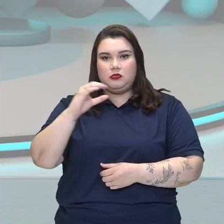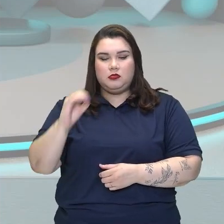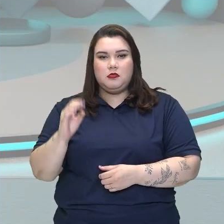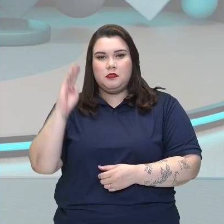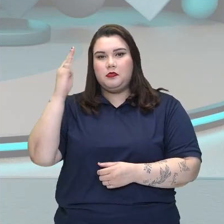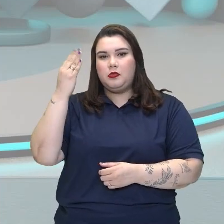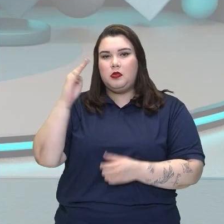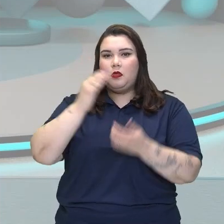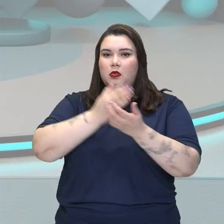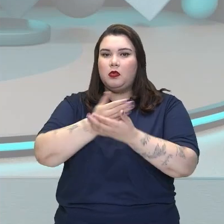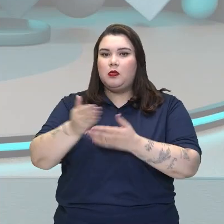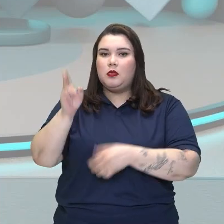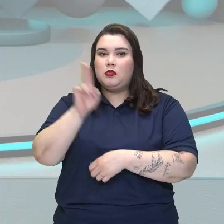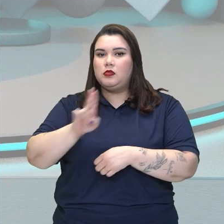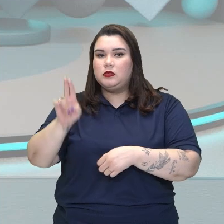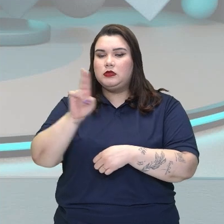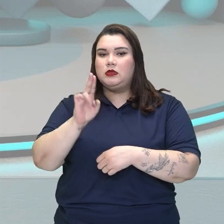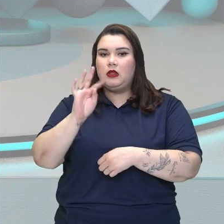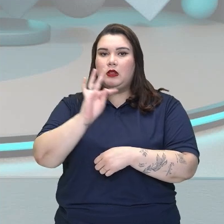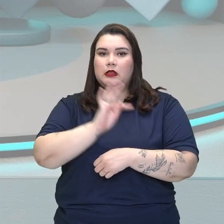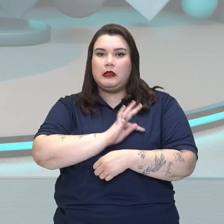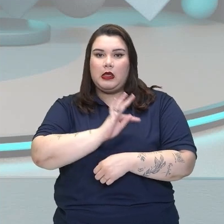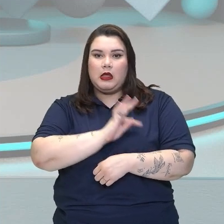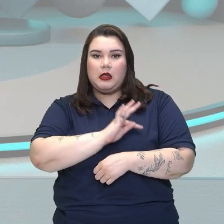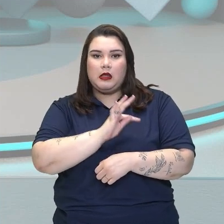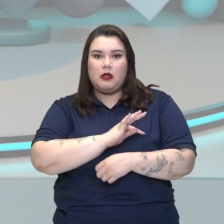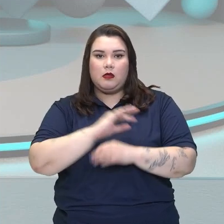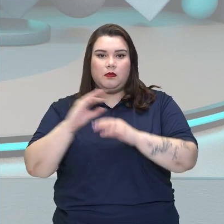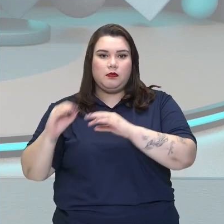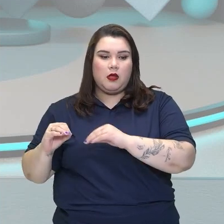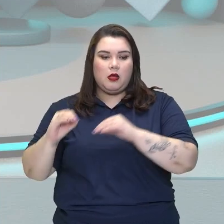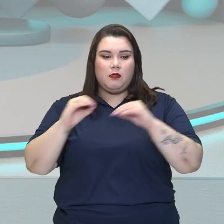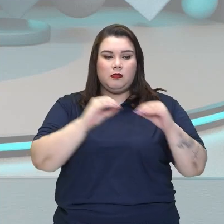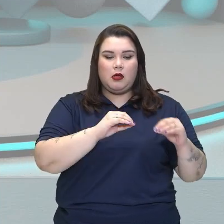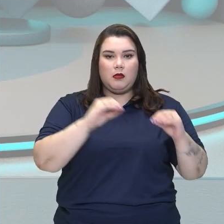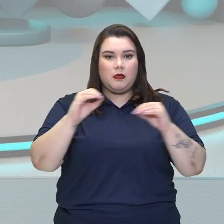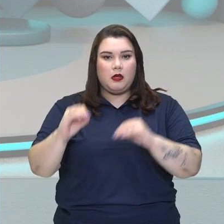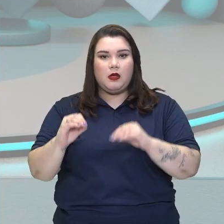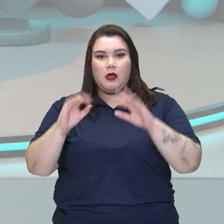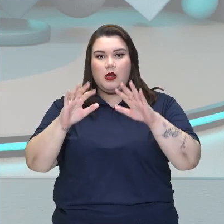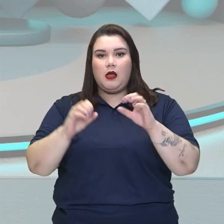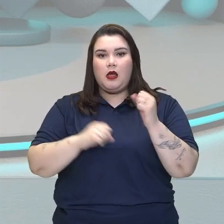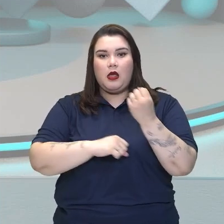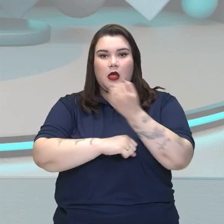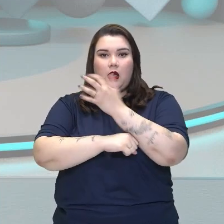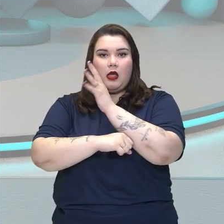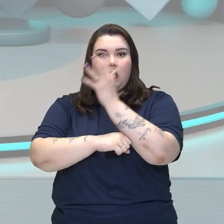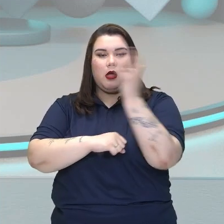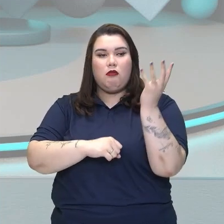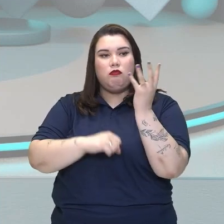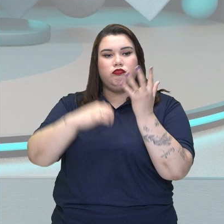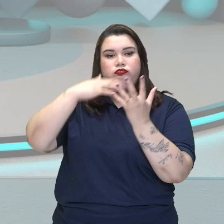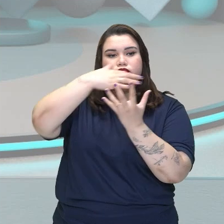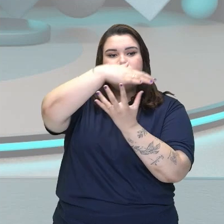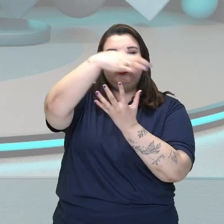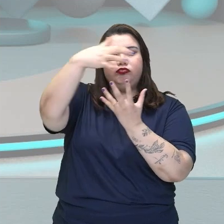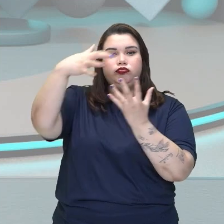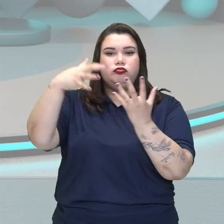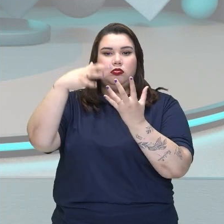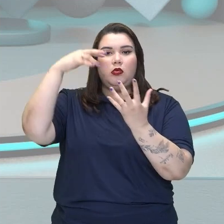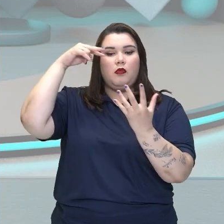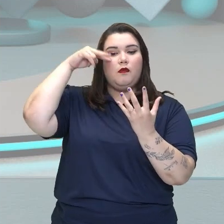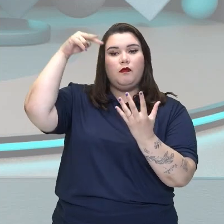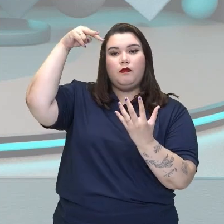biólogos começaram a utilizar técnicas de deslocamento pelas copas das árvores para realizar o quê?